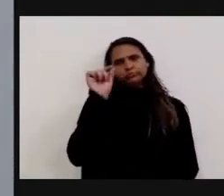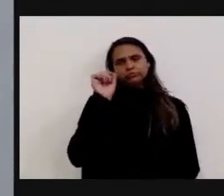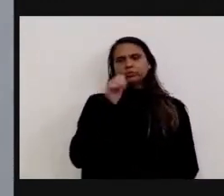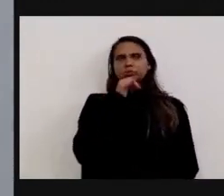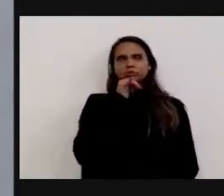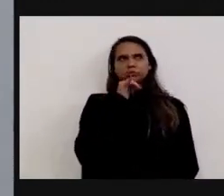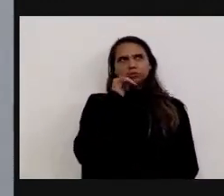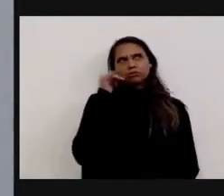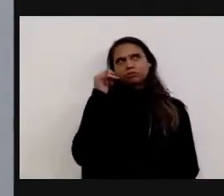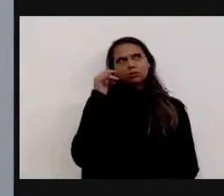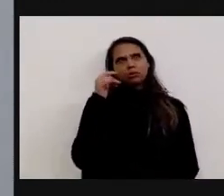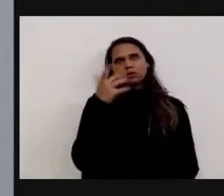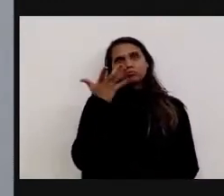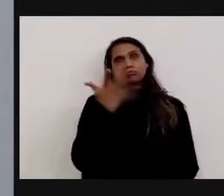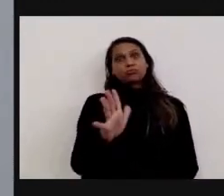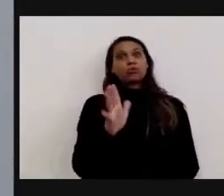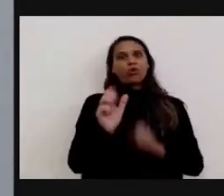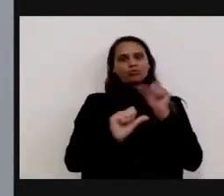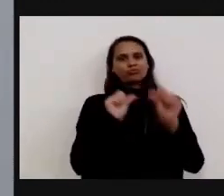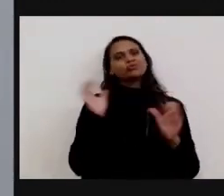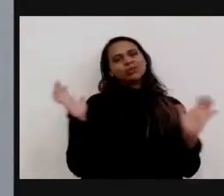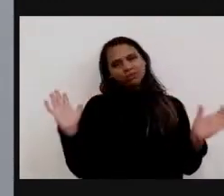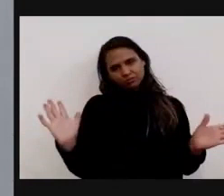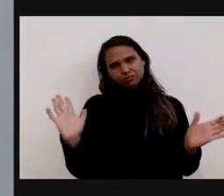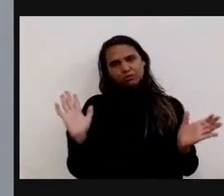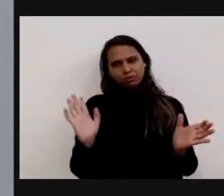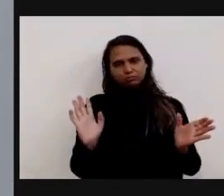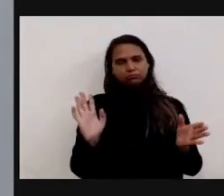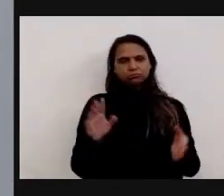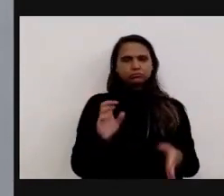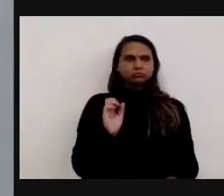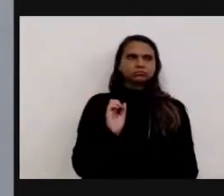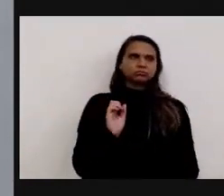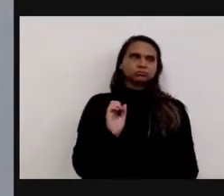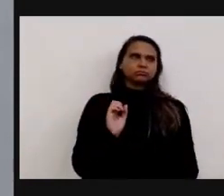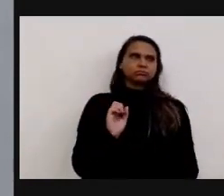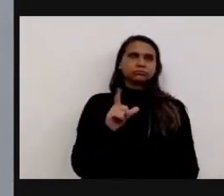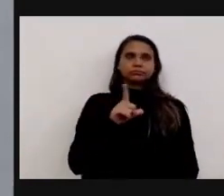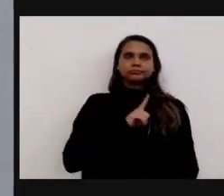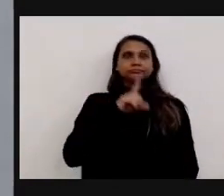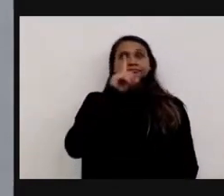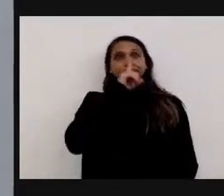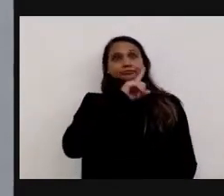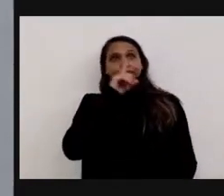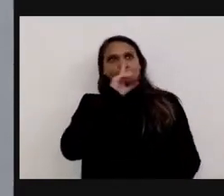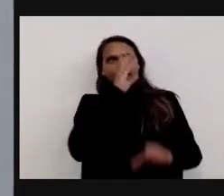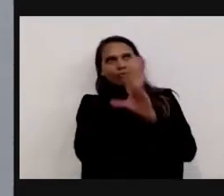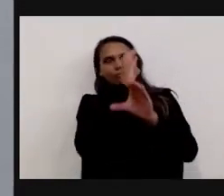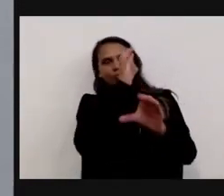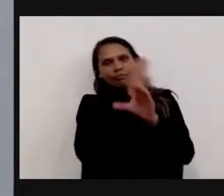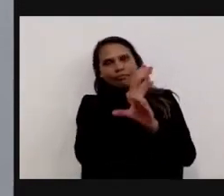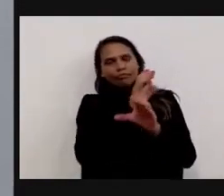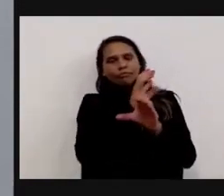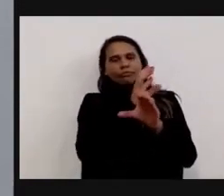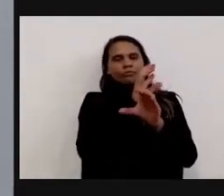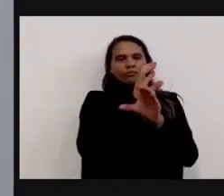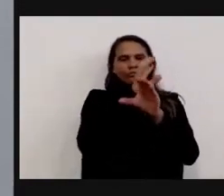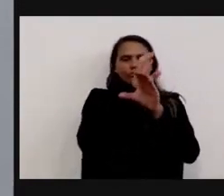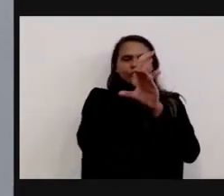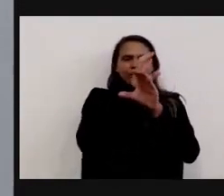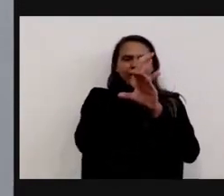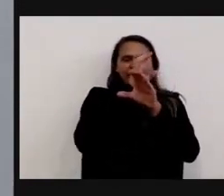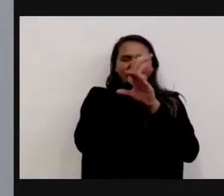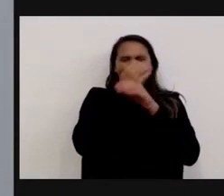então tem por exemplo resistência à mudança tem falhas na comunicação ou falta ou